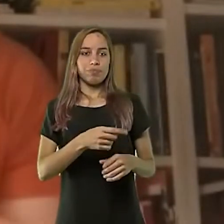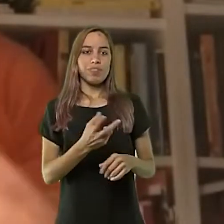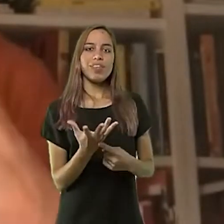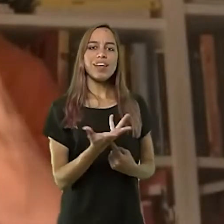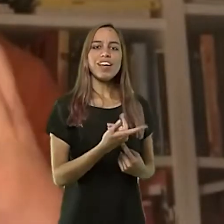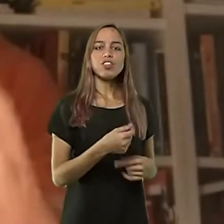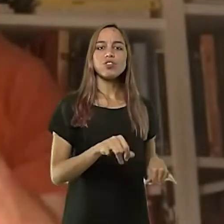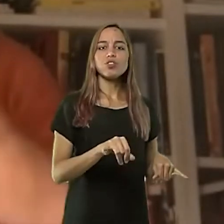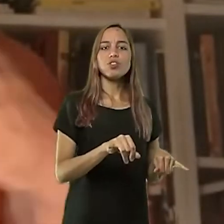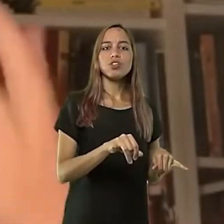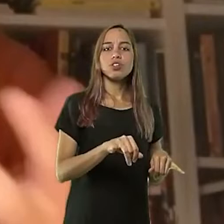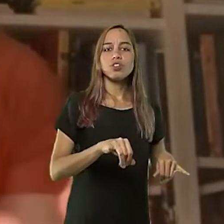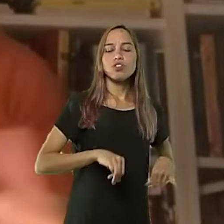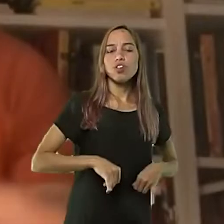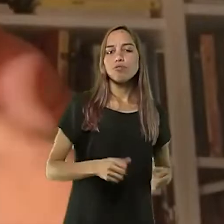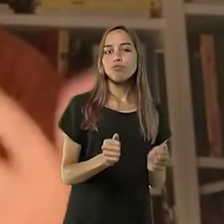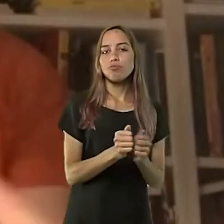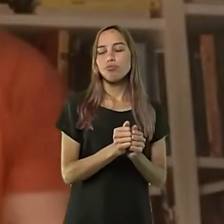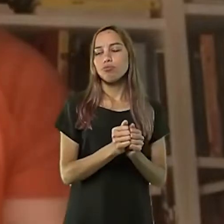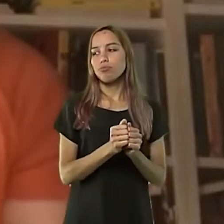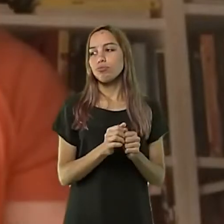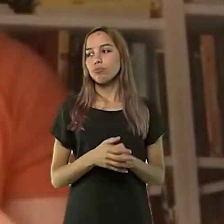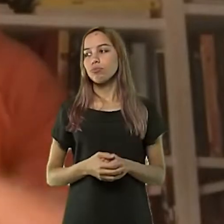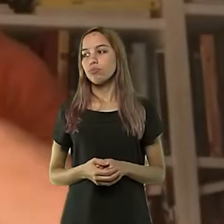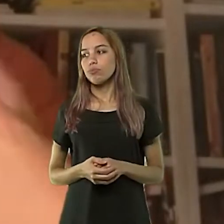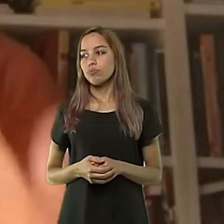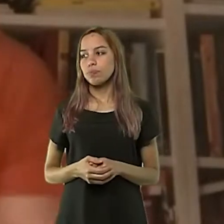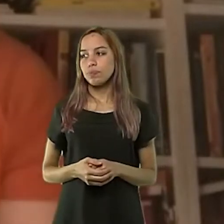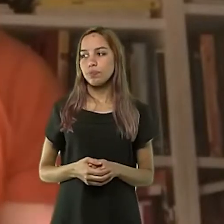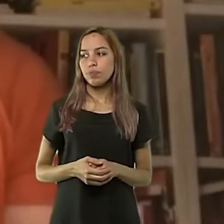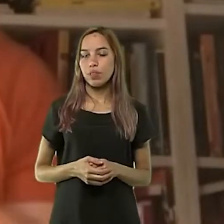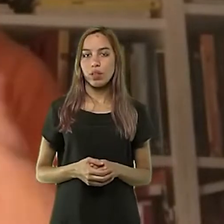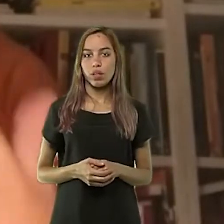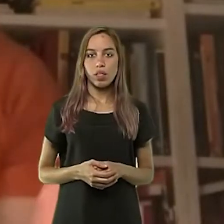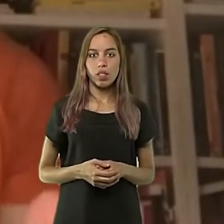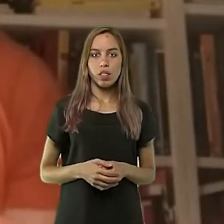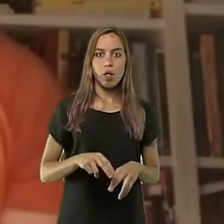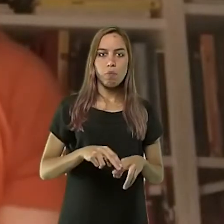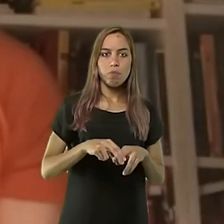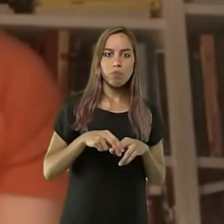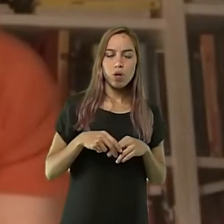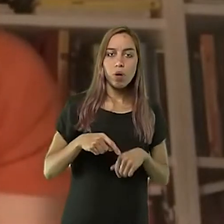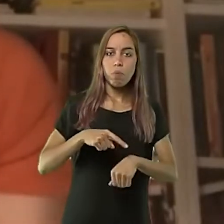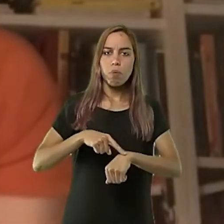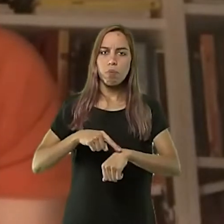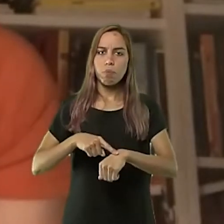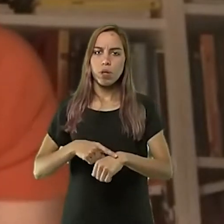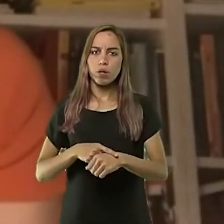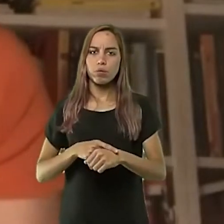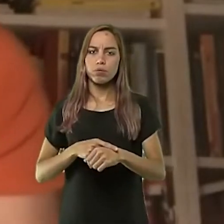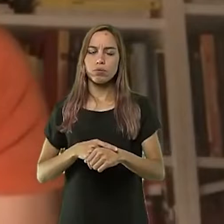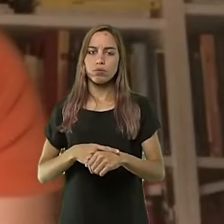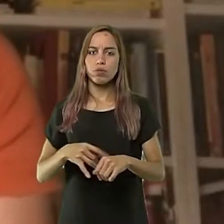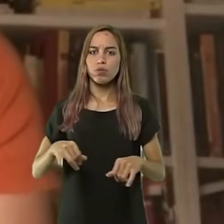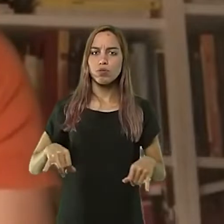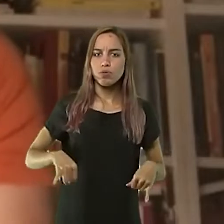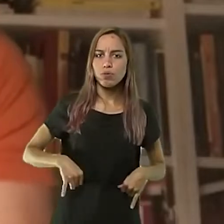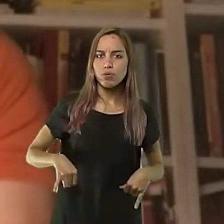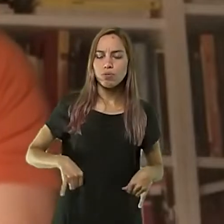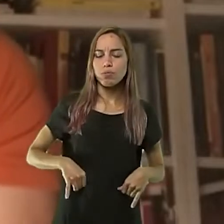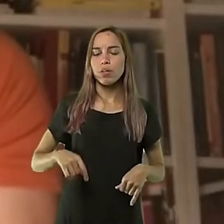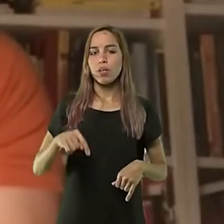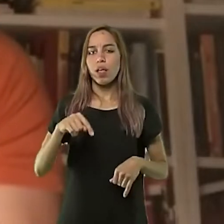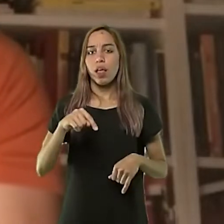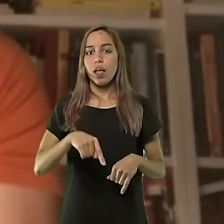temos ideias, é através dela que nós podemos até criar novas empresas, novos produtos e por aí fora, porque a